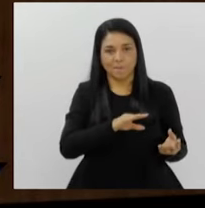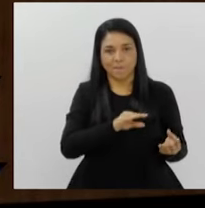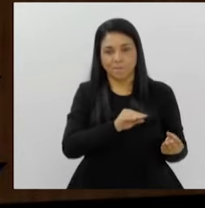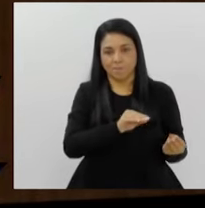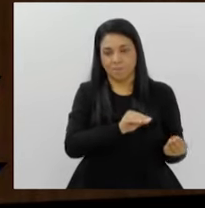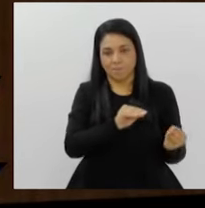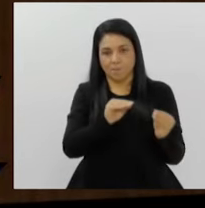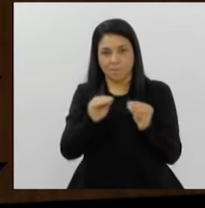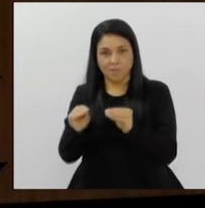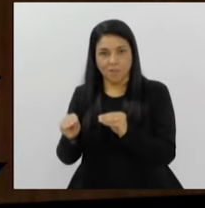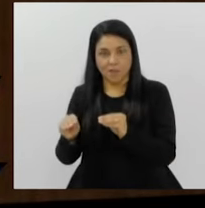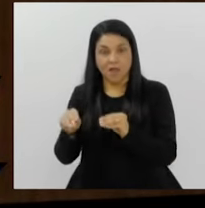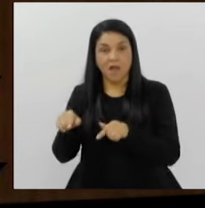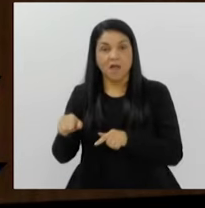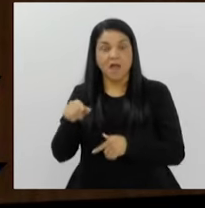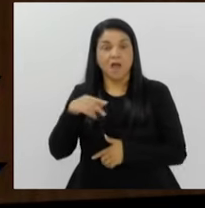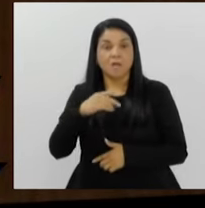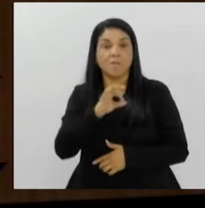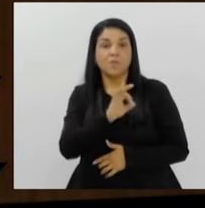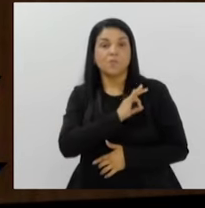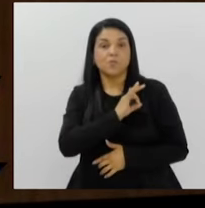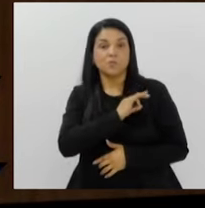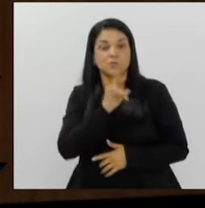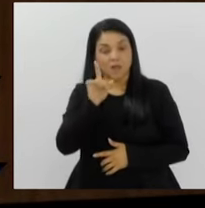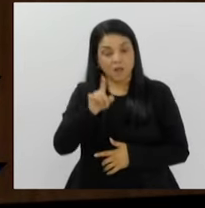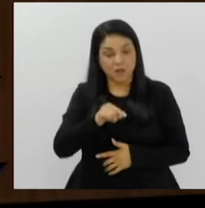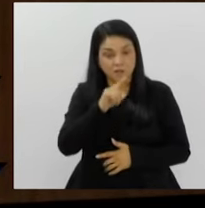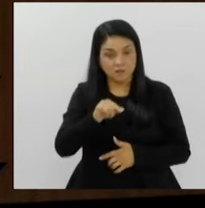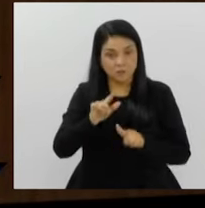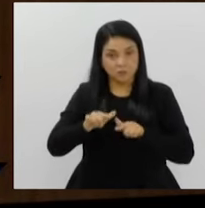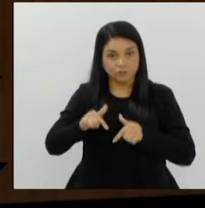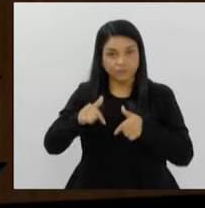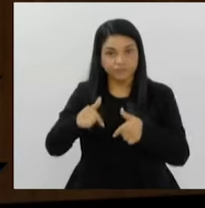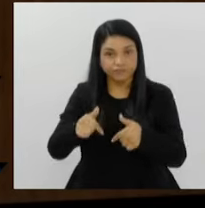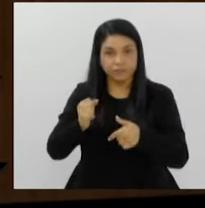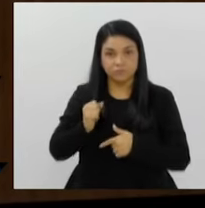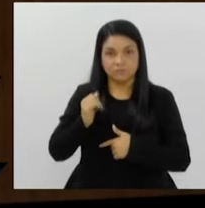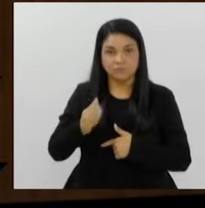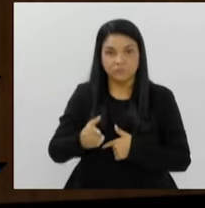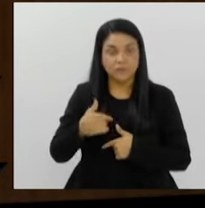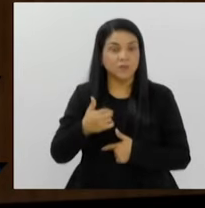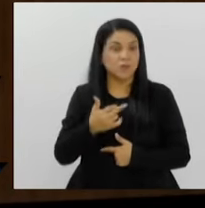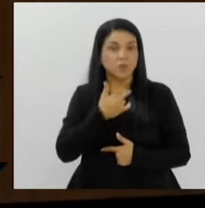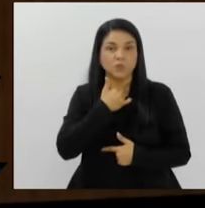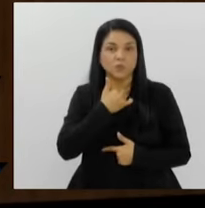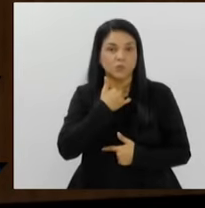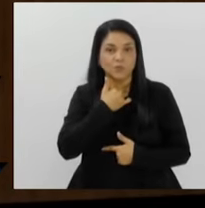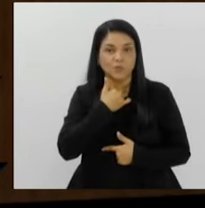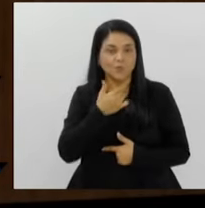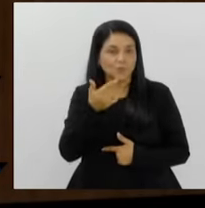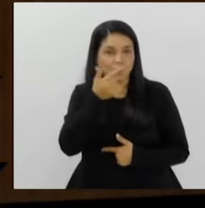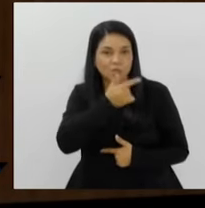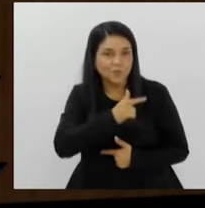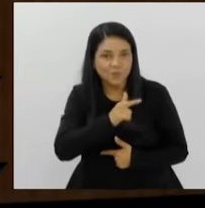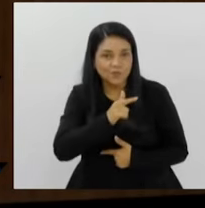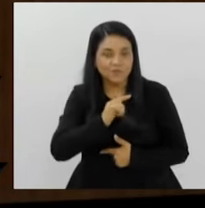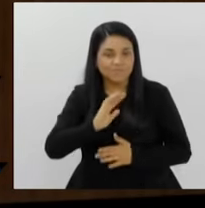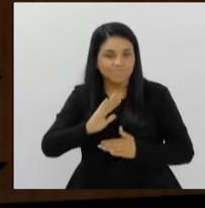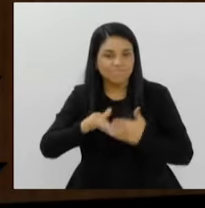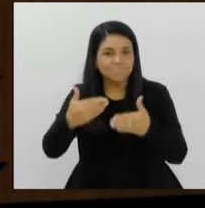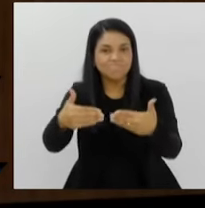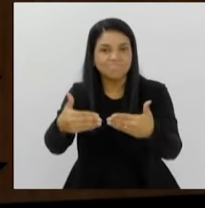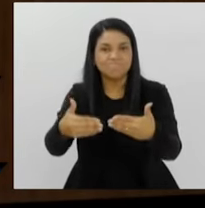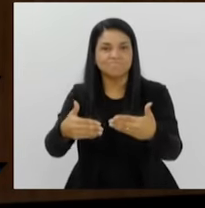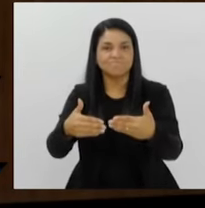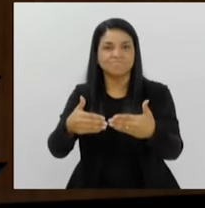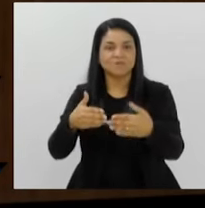A polícia cancelou a operação porque não conseguiu avançar.